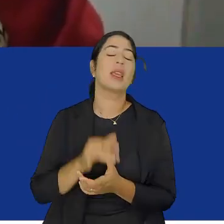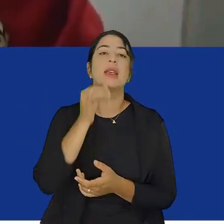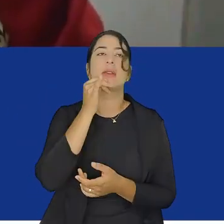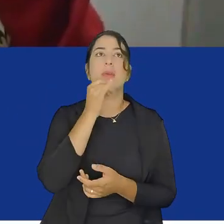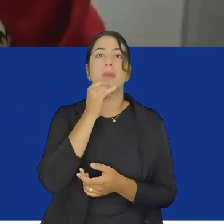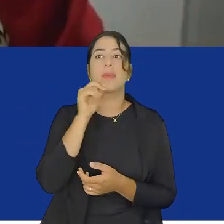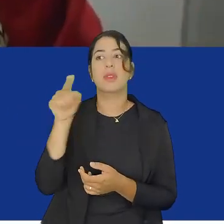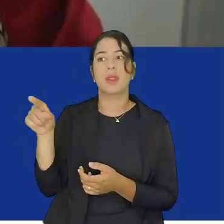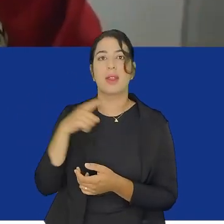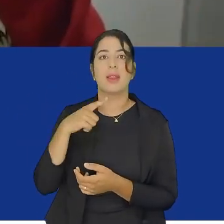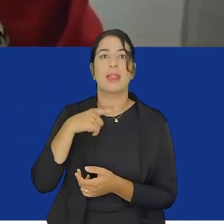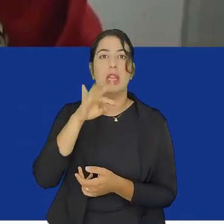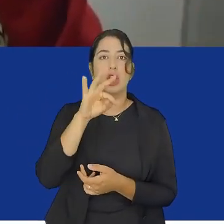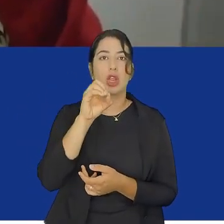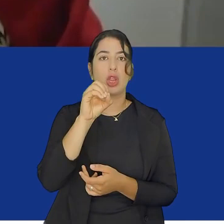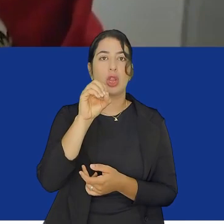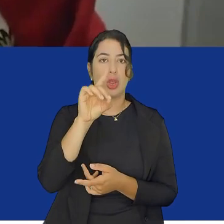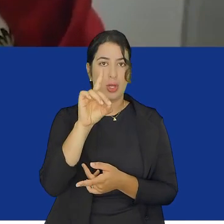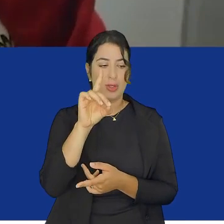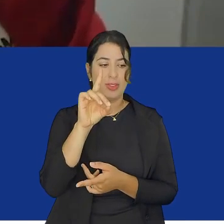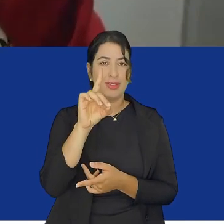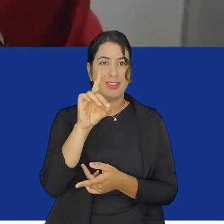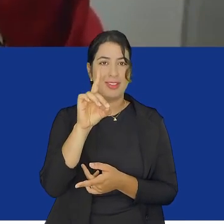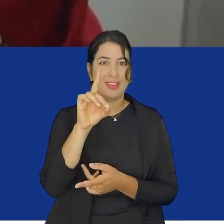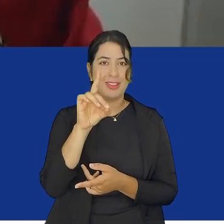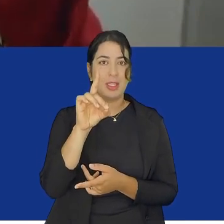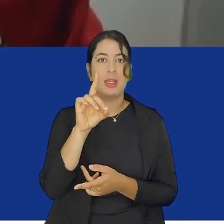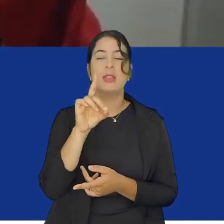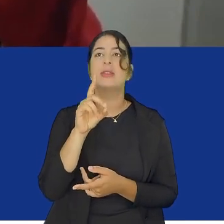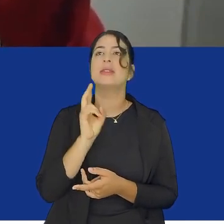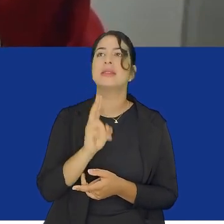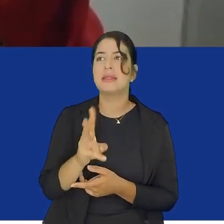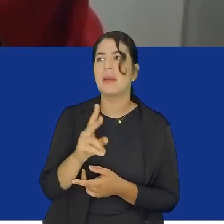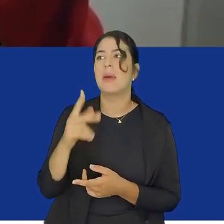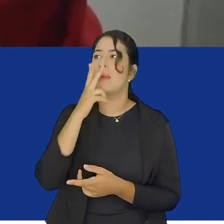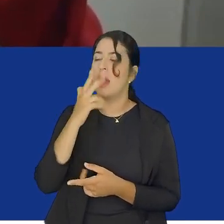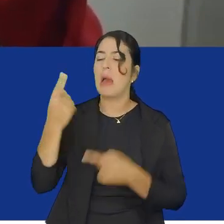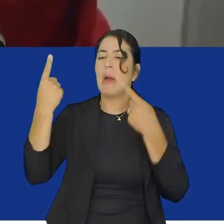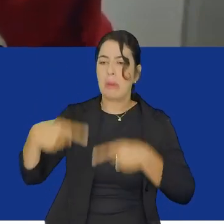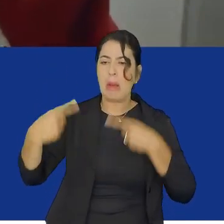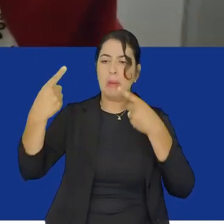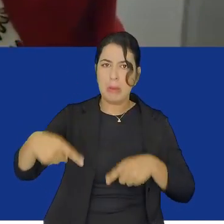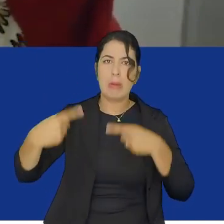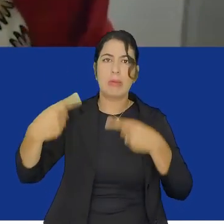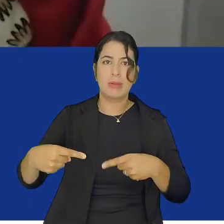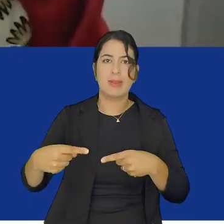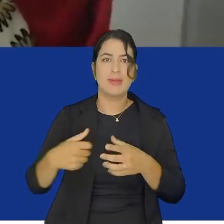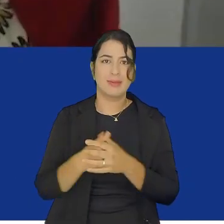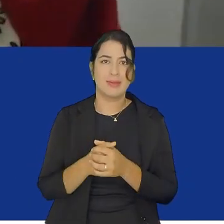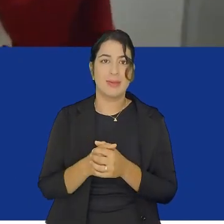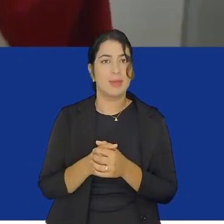transtorno obsessivo desafiador. Se eu falo para ela, isso é laranja, ela fala é amarelo. Eu falo, tá bom, amarelo. Ela fala, você não está vendo que é